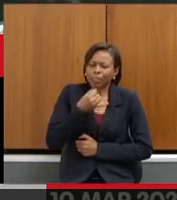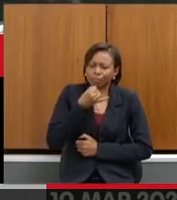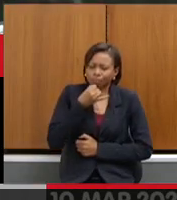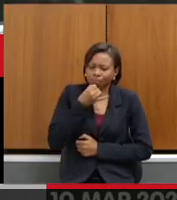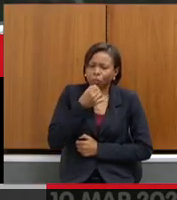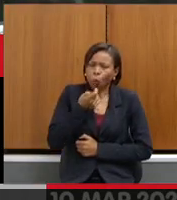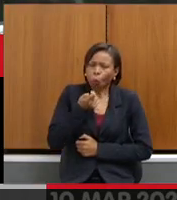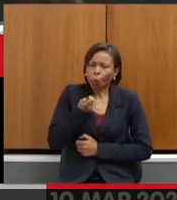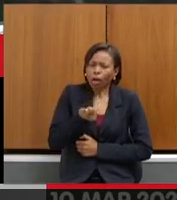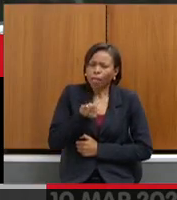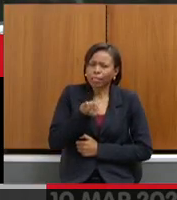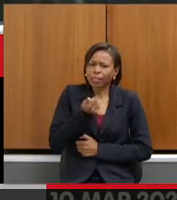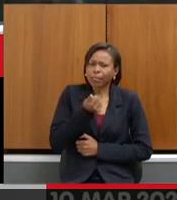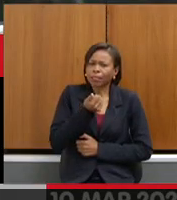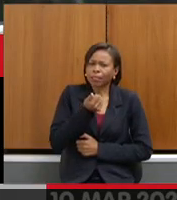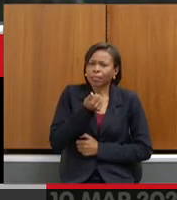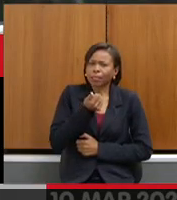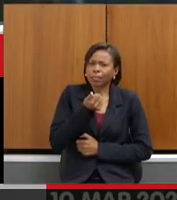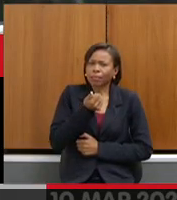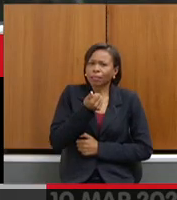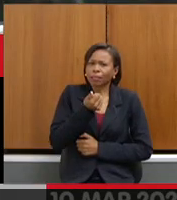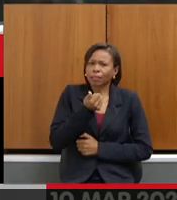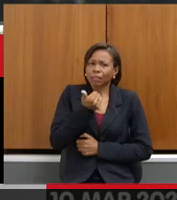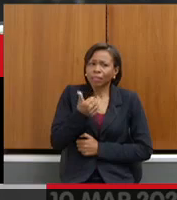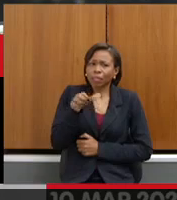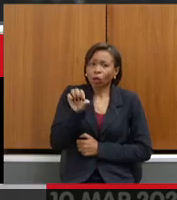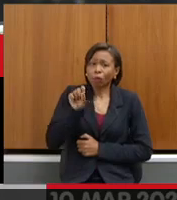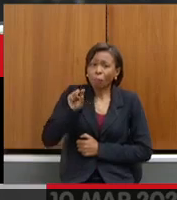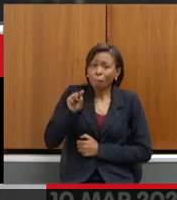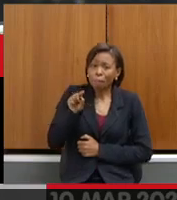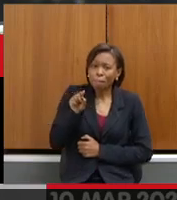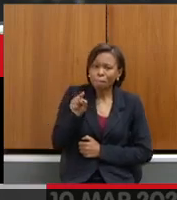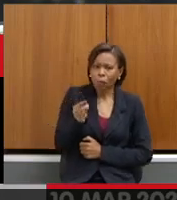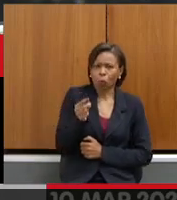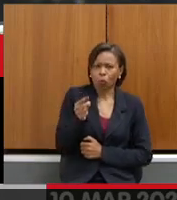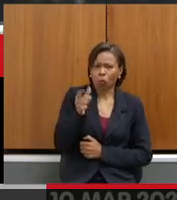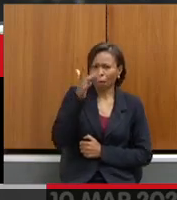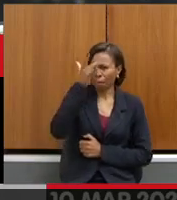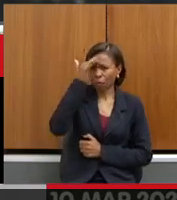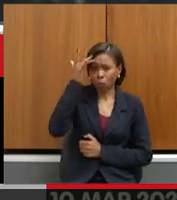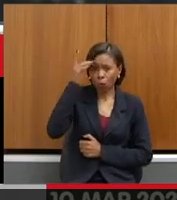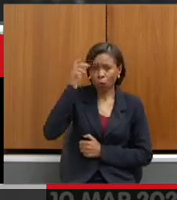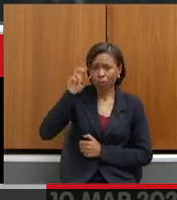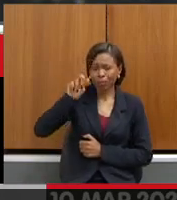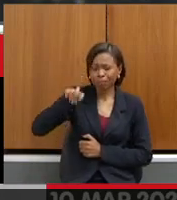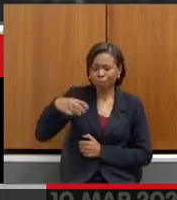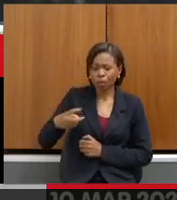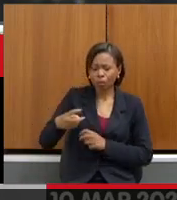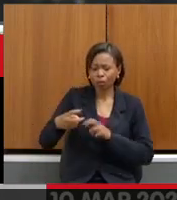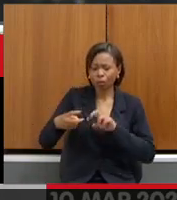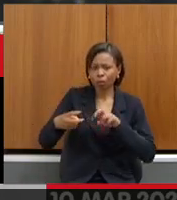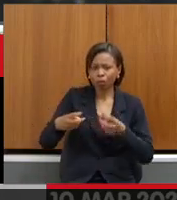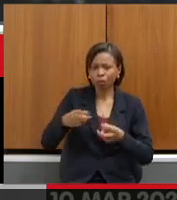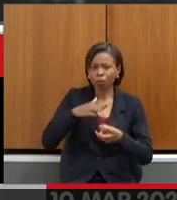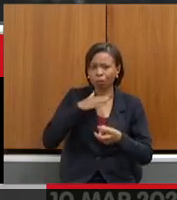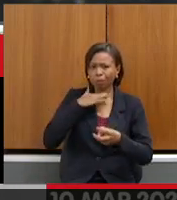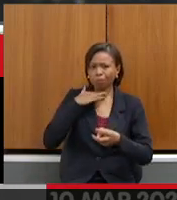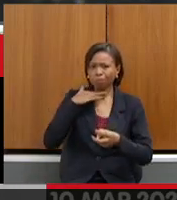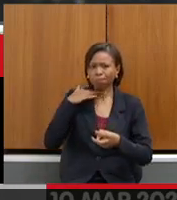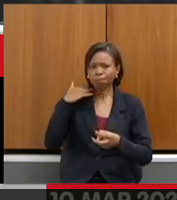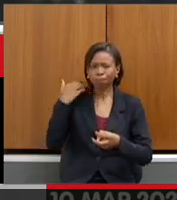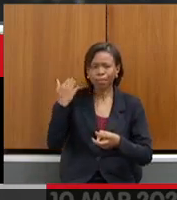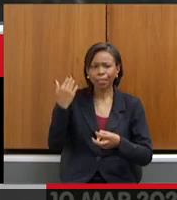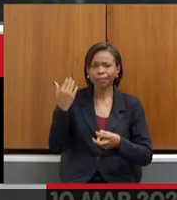vidas 19824 vidas que se foram nesta pandemia em Minas Gerais como vossa excelência